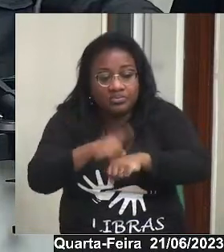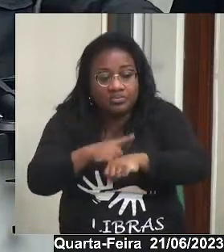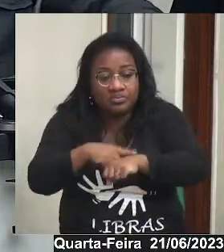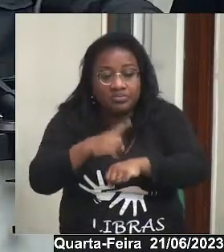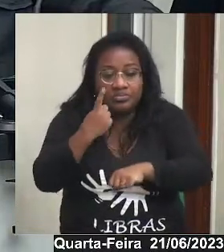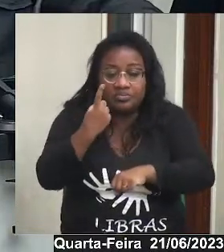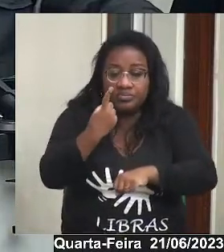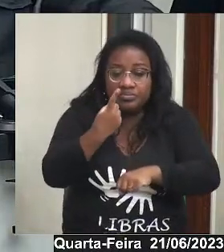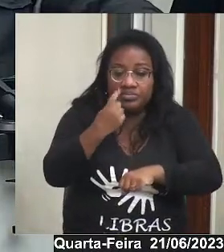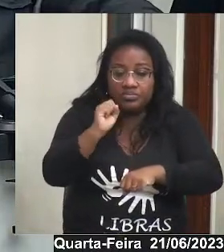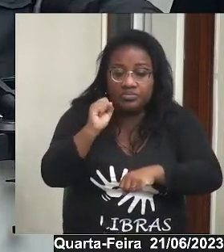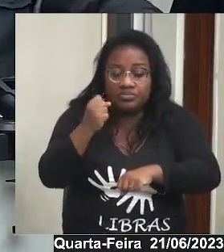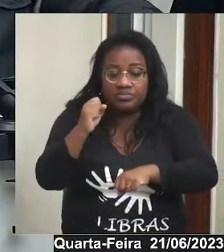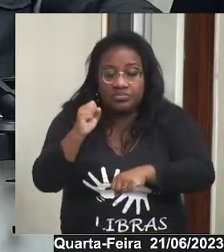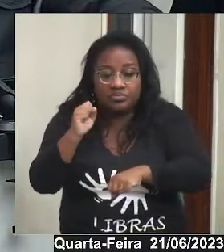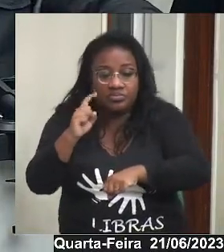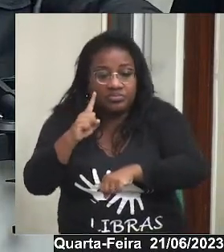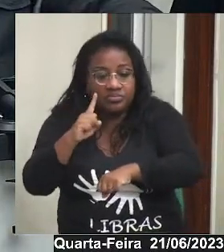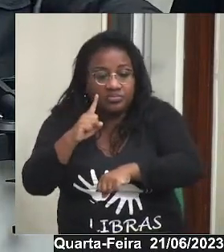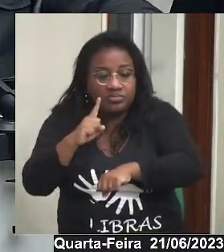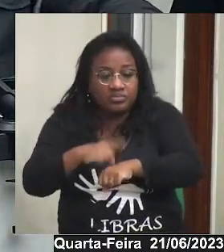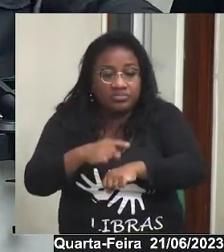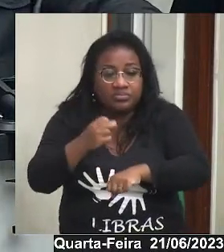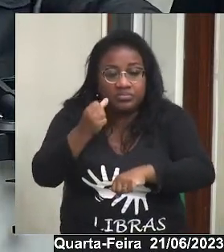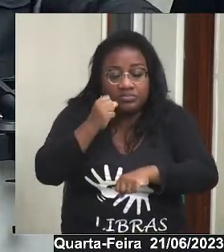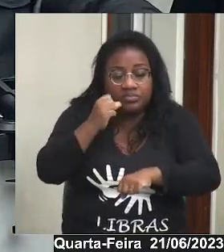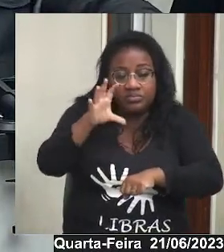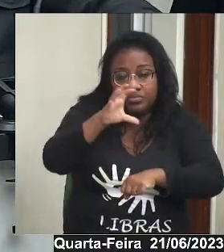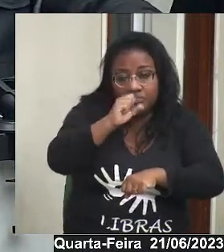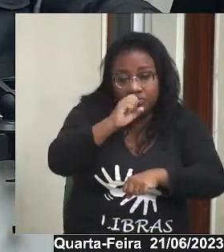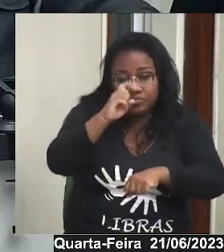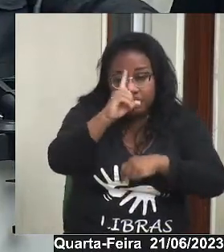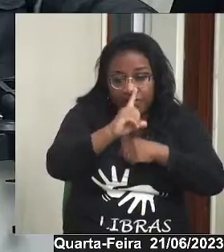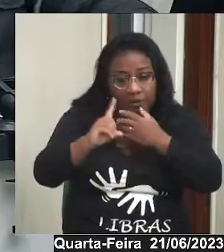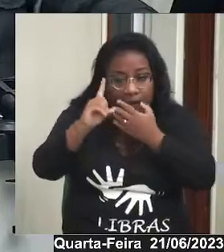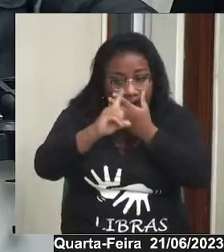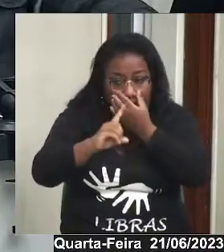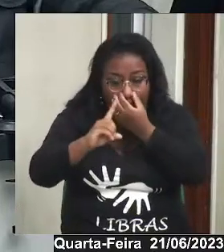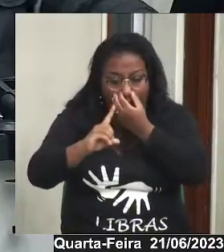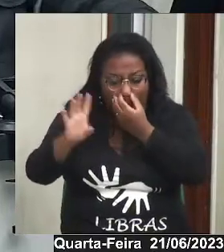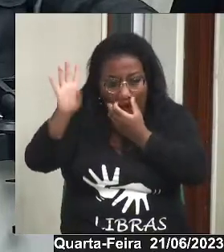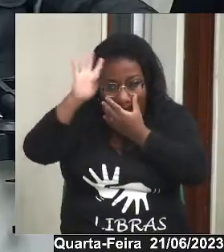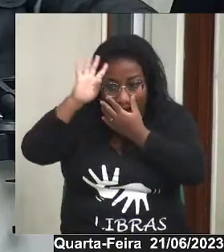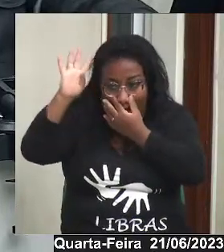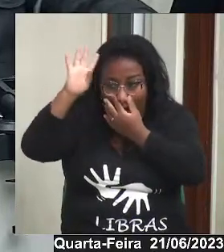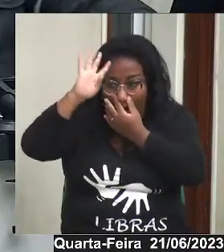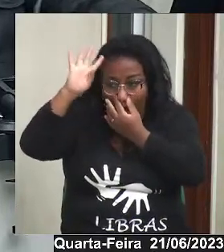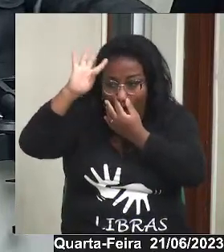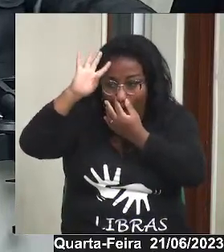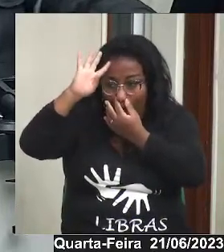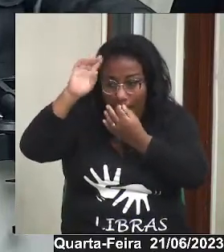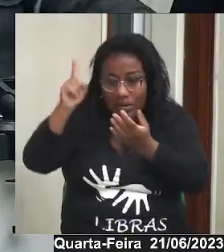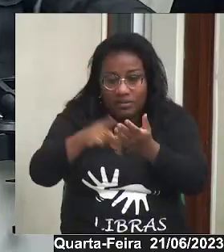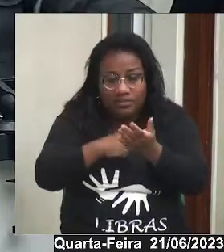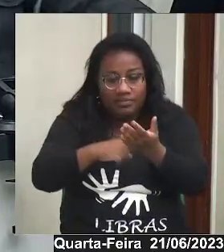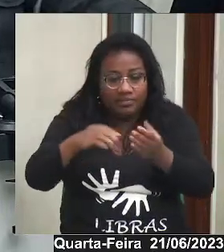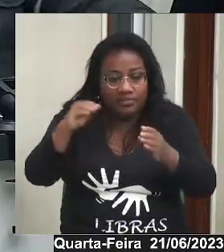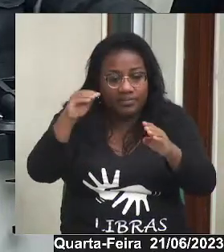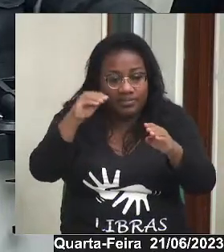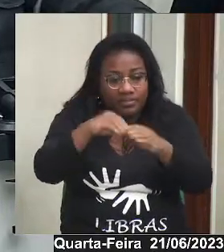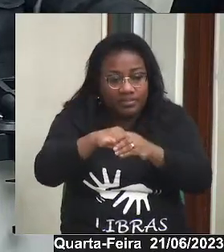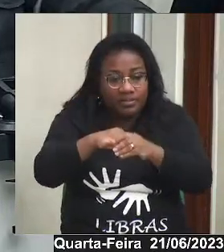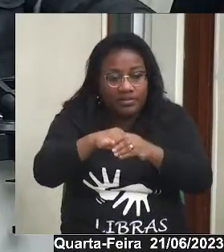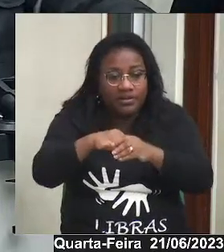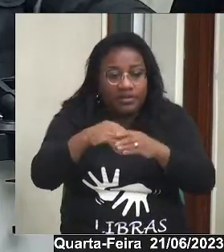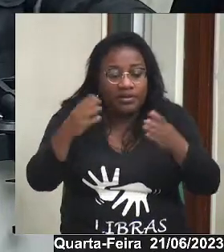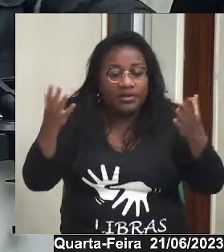horário a partir das 18 horas, do sexta, sábado e domingo. Então, ficou para quarta que vem, tá bom, gente? A gente vai pôr na votação aqui para